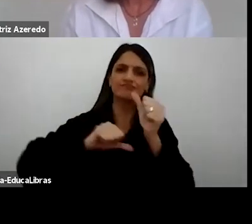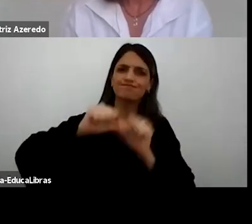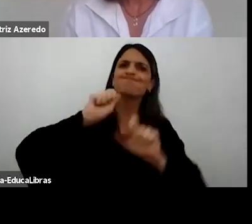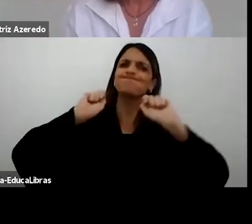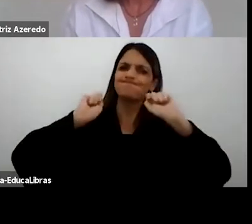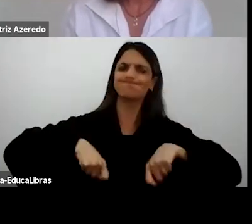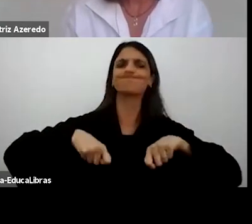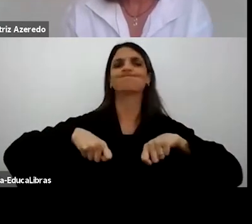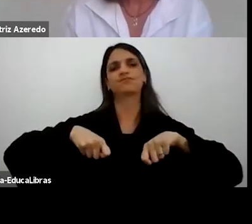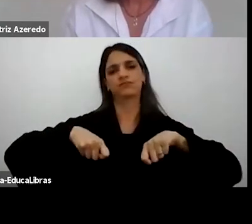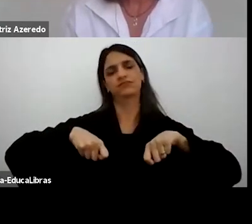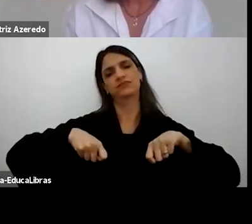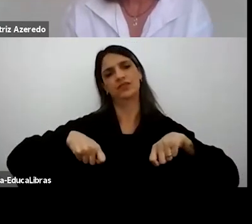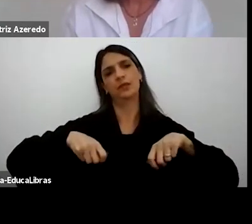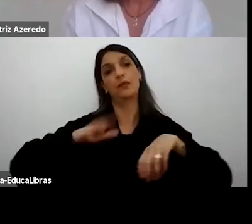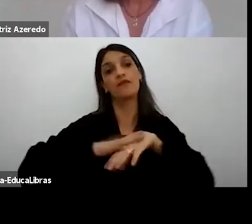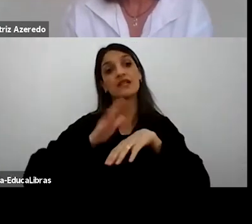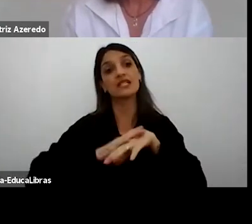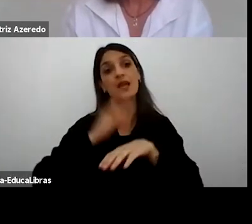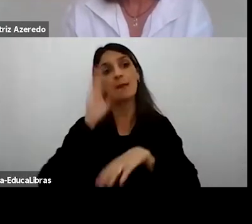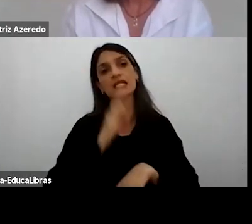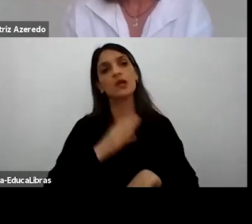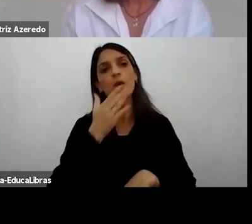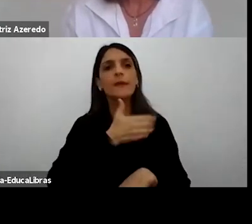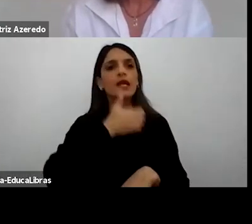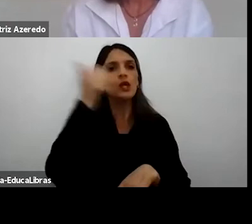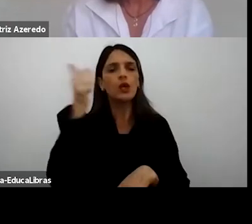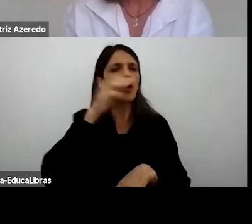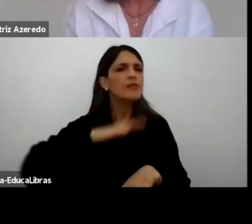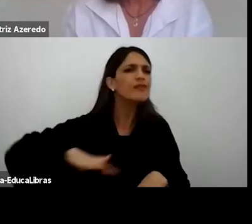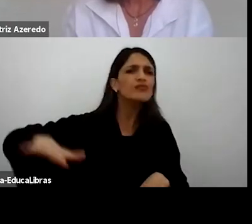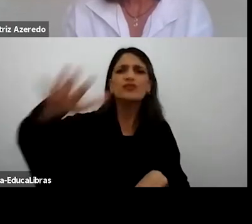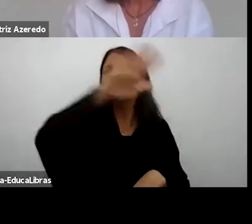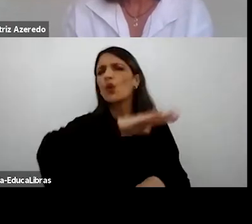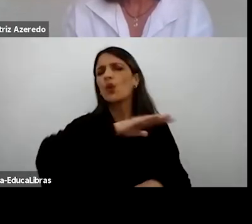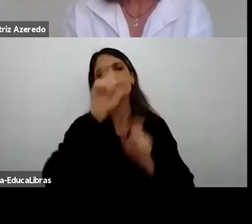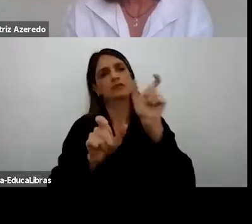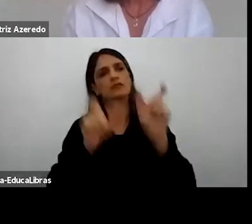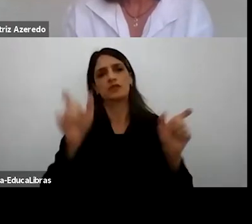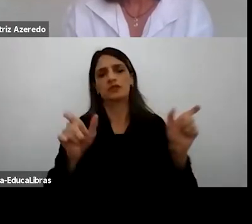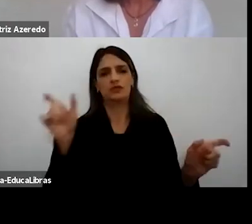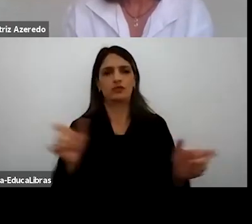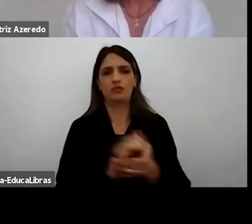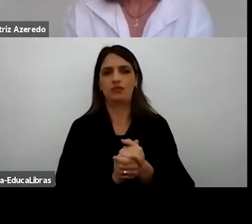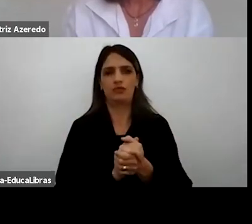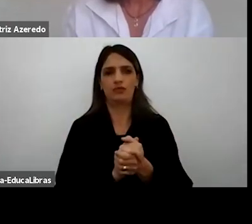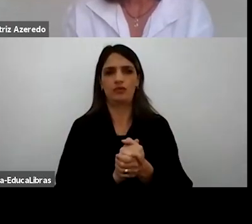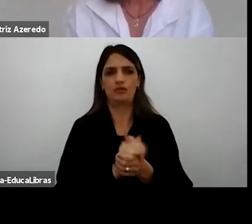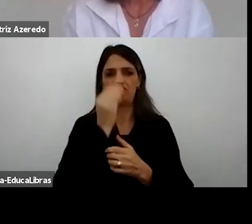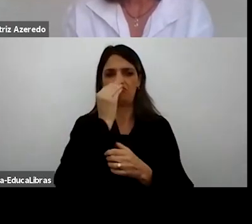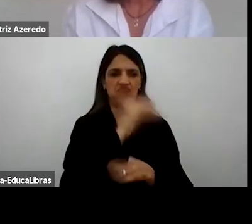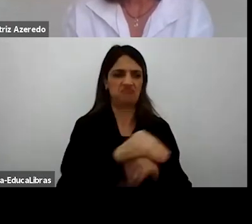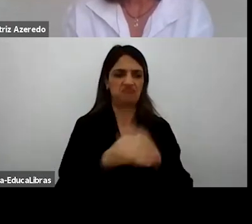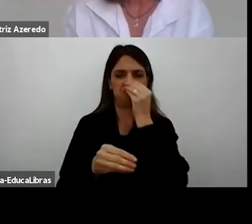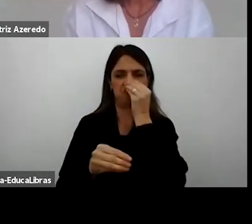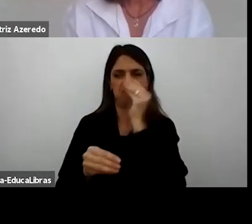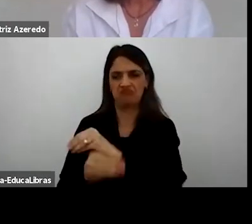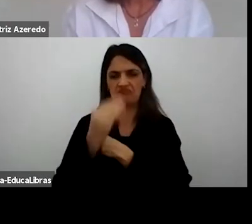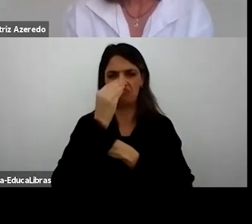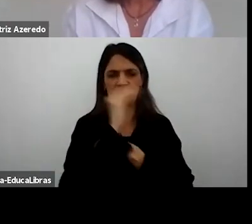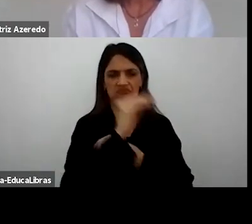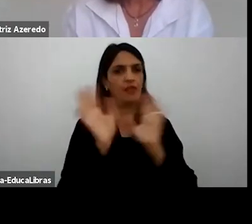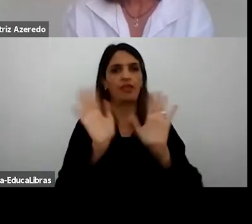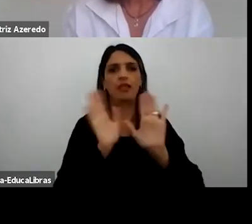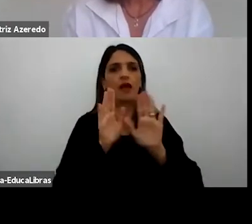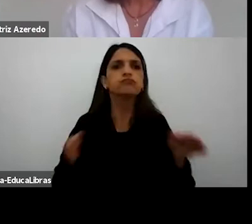para construir um Brasil melhor para todos os brasileiros, sem deixar ninguém para trás. É muito além